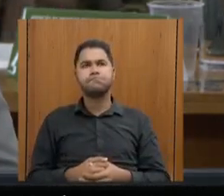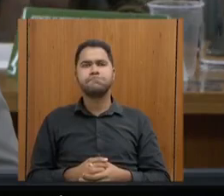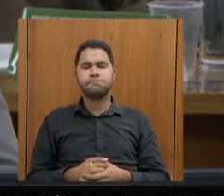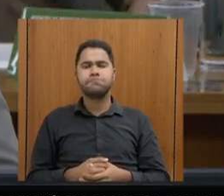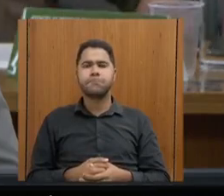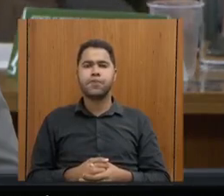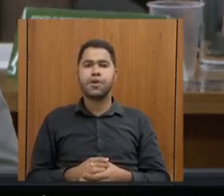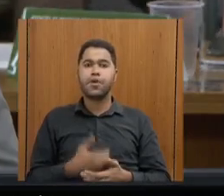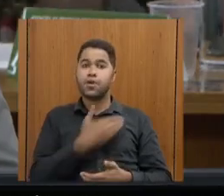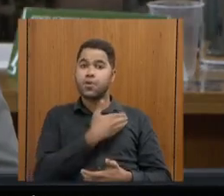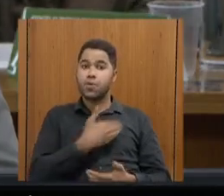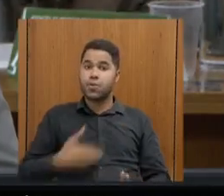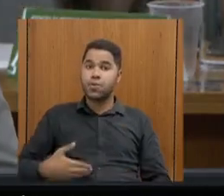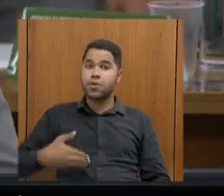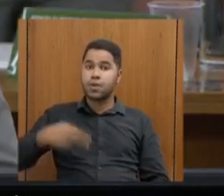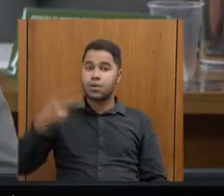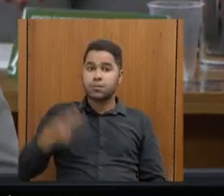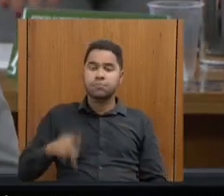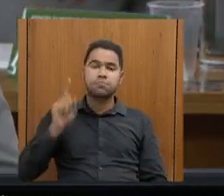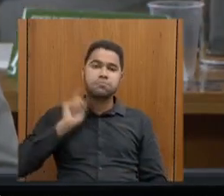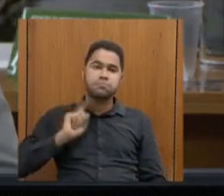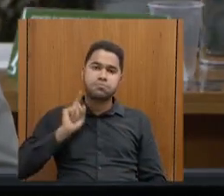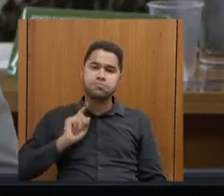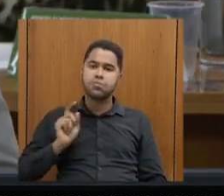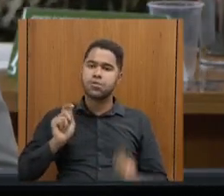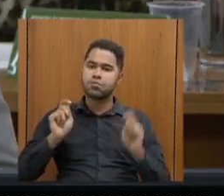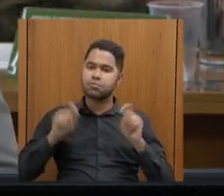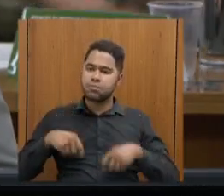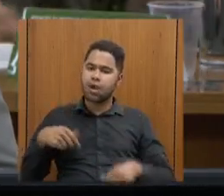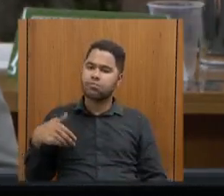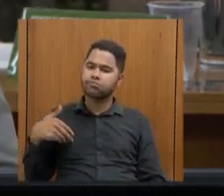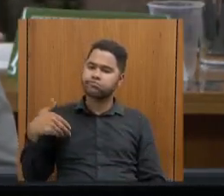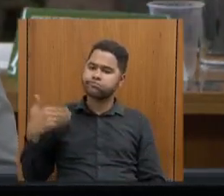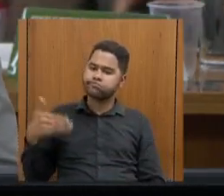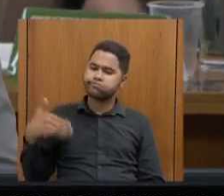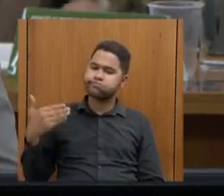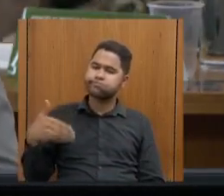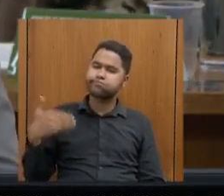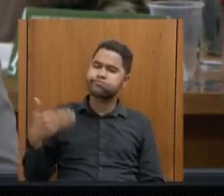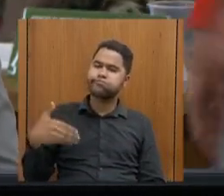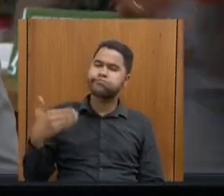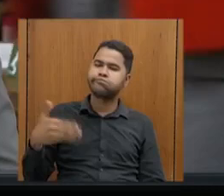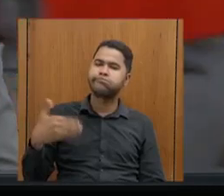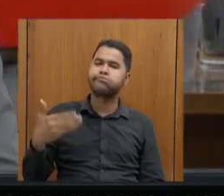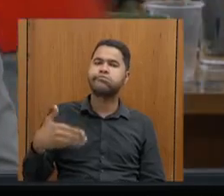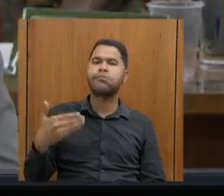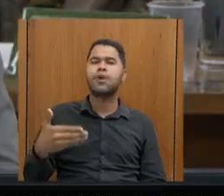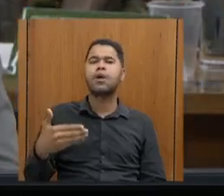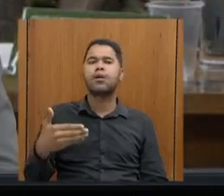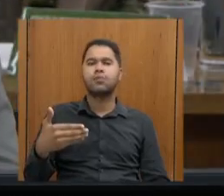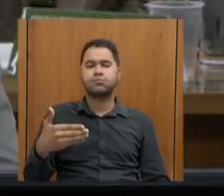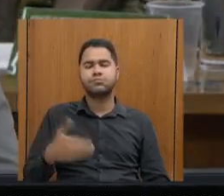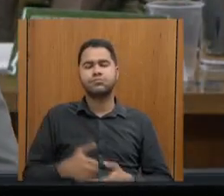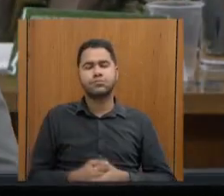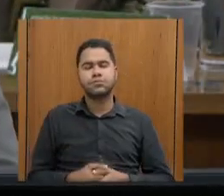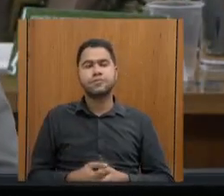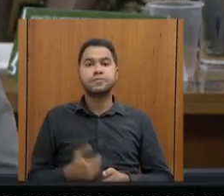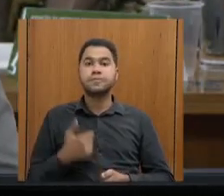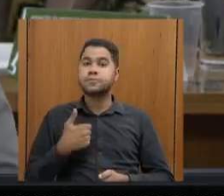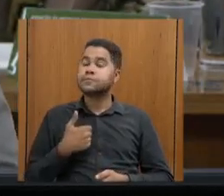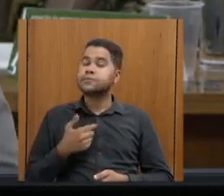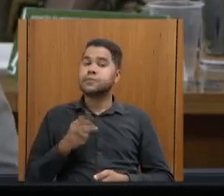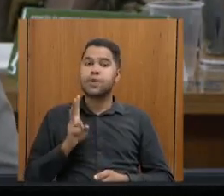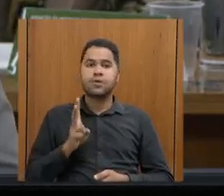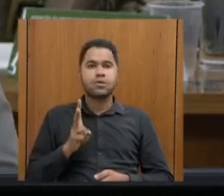para que o Estado de Minas possa cada vez mais buscar aí a rota do desenvolvimento e eu eu